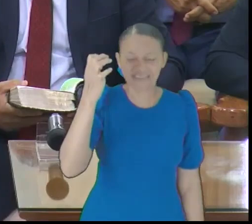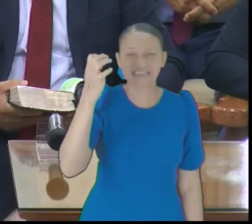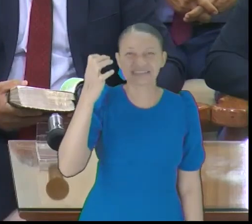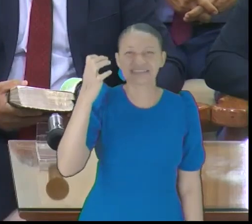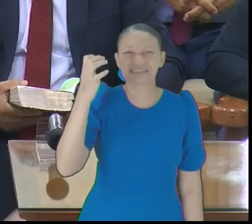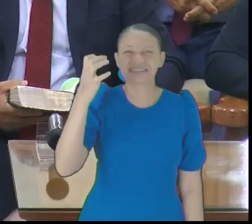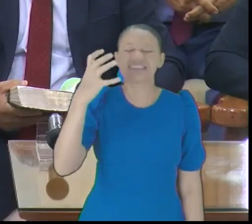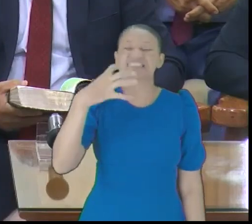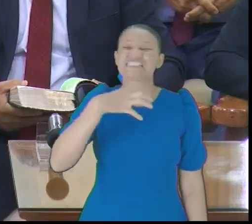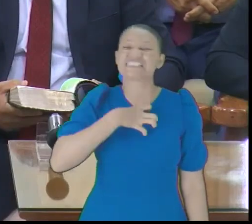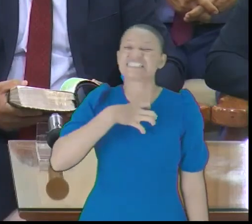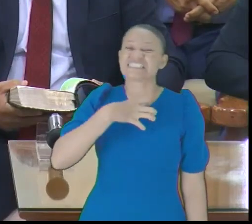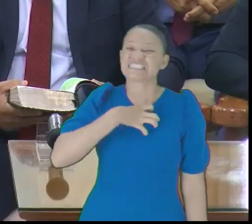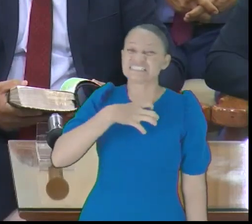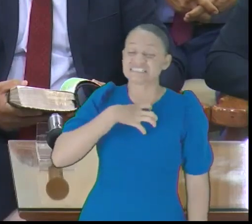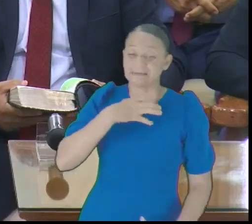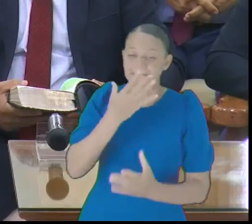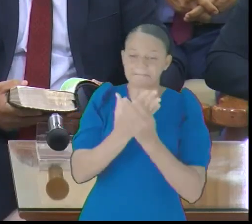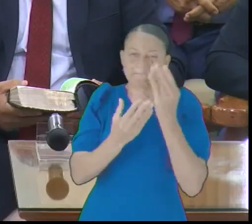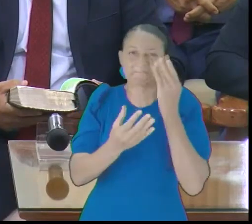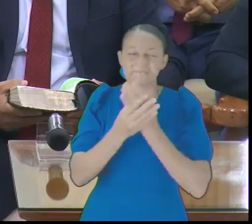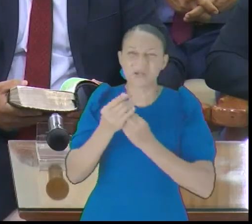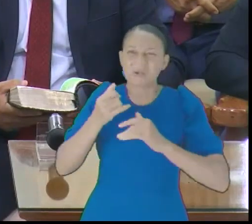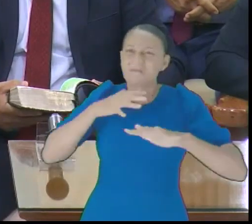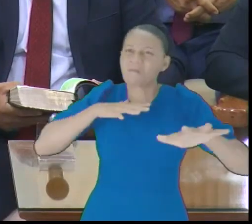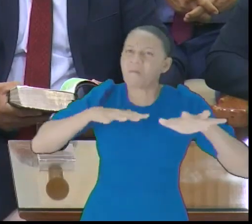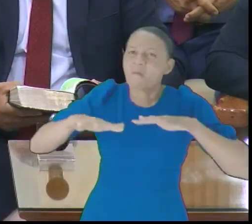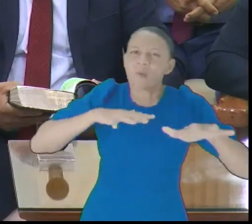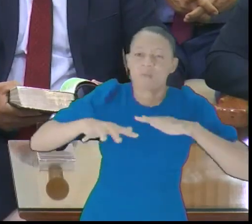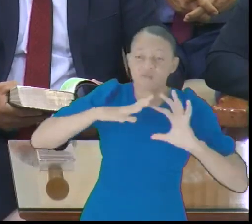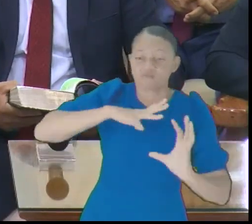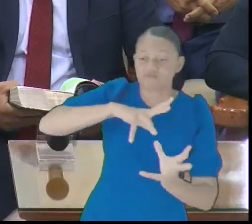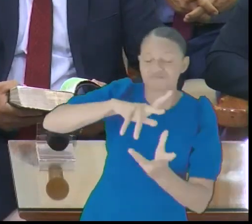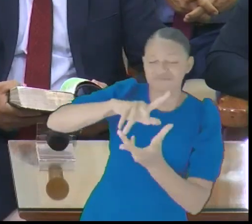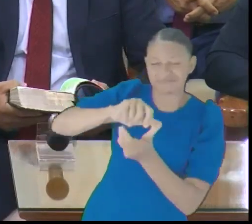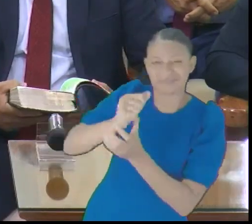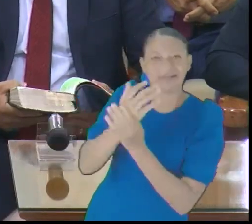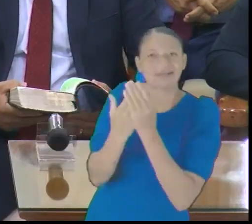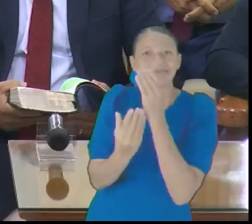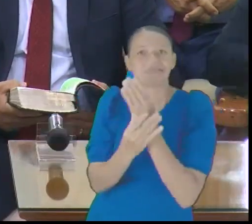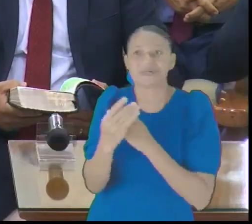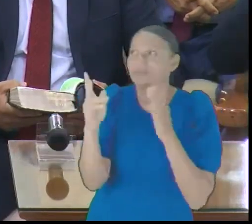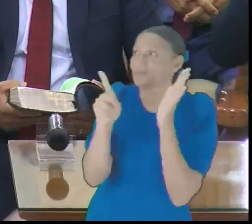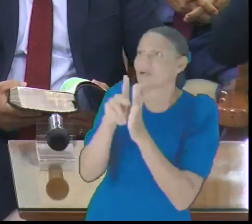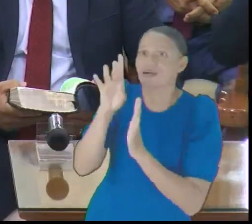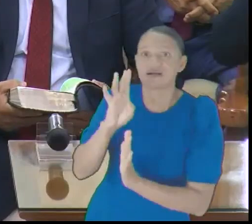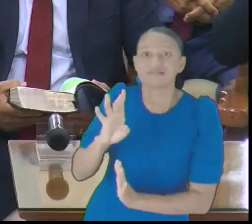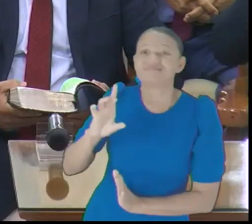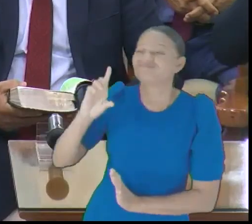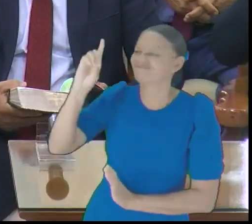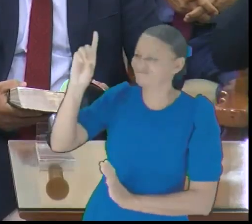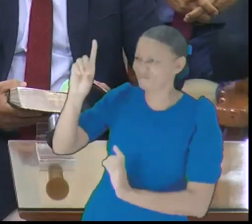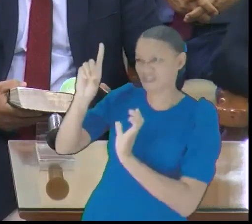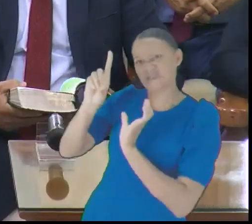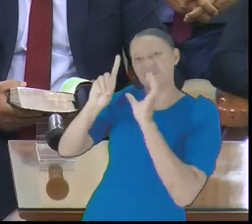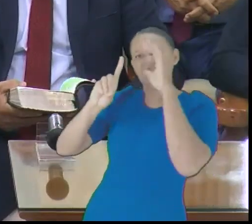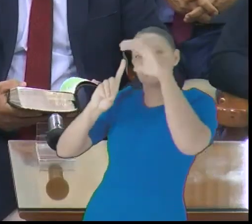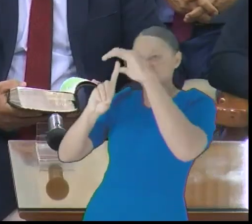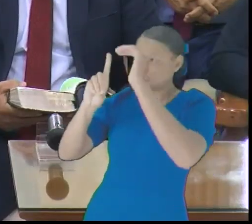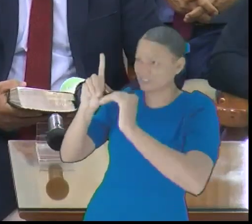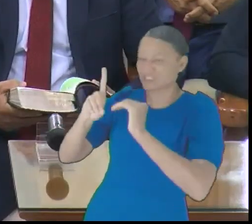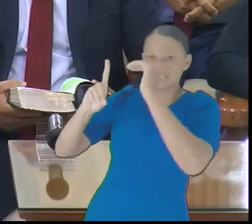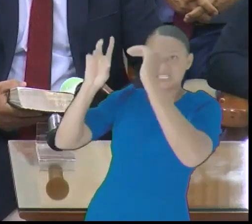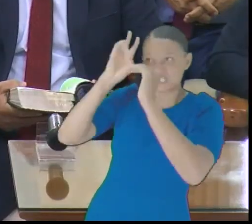sente a mão que move o mundo. A mão do Todo-Poderoso. A mão do Rei dos Reis e Senhor